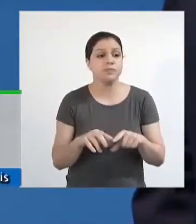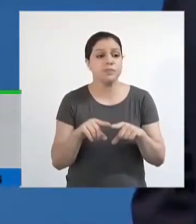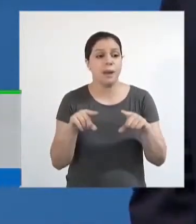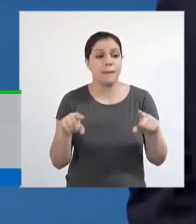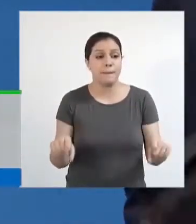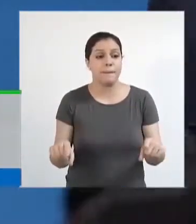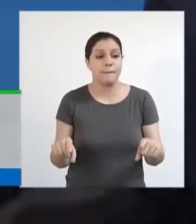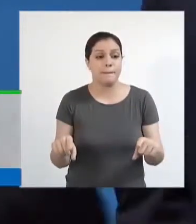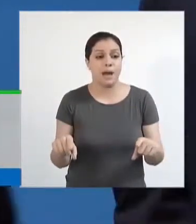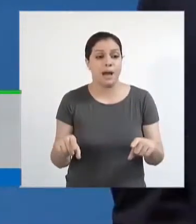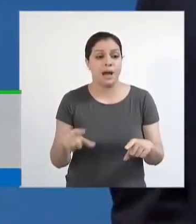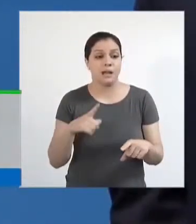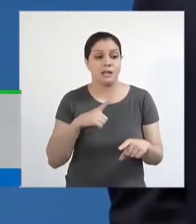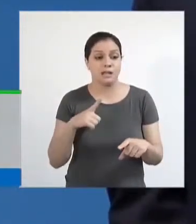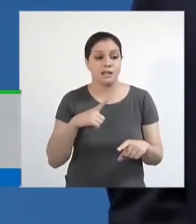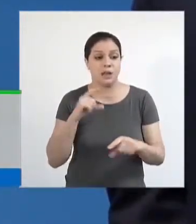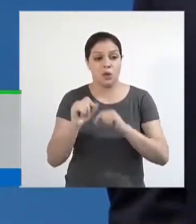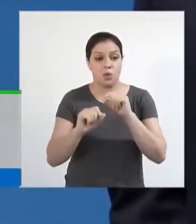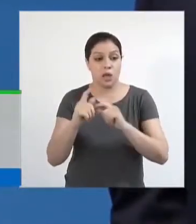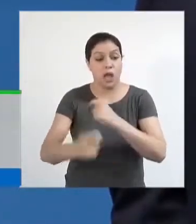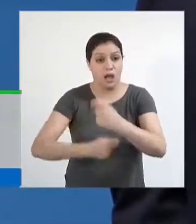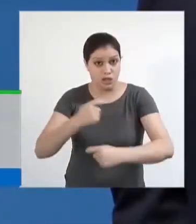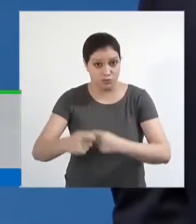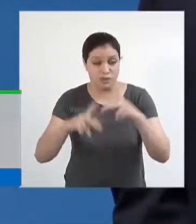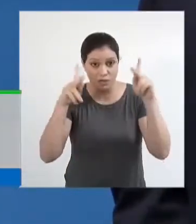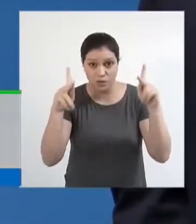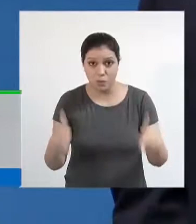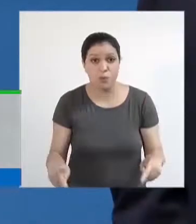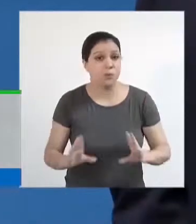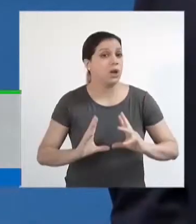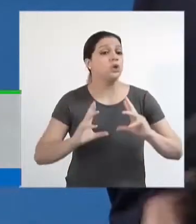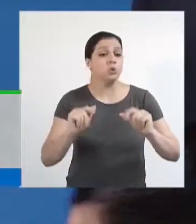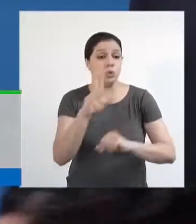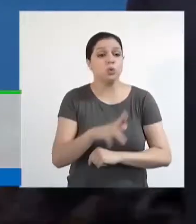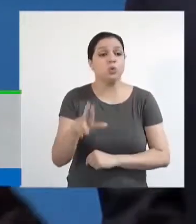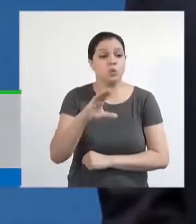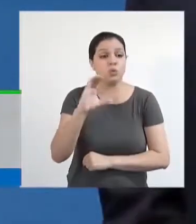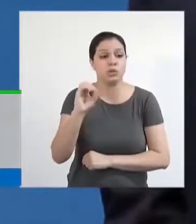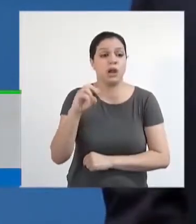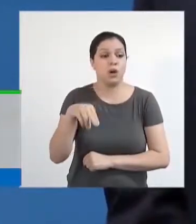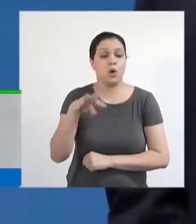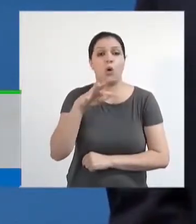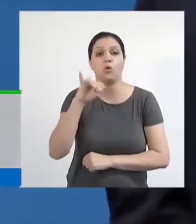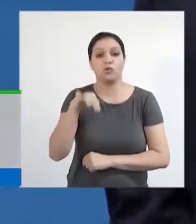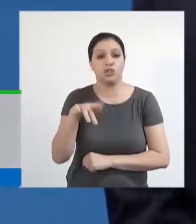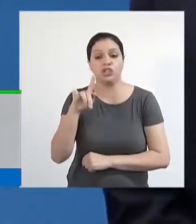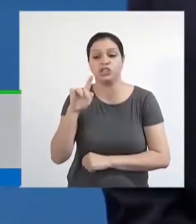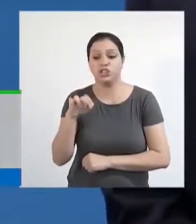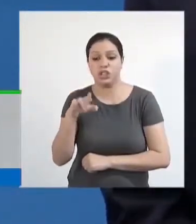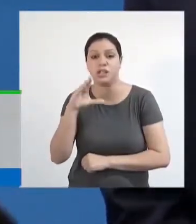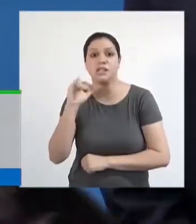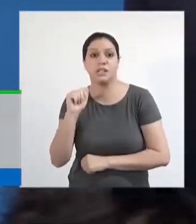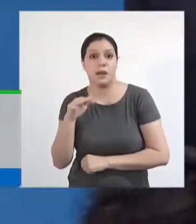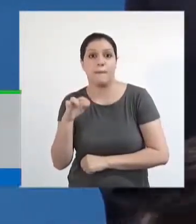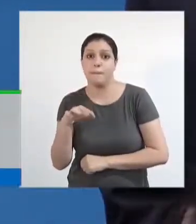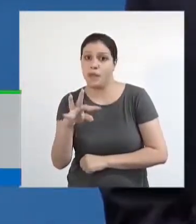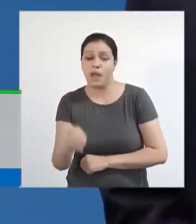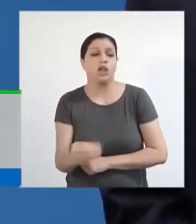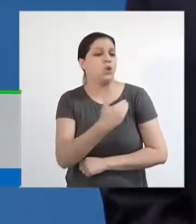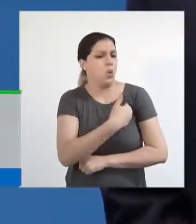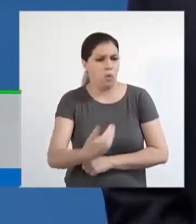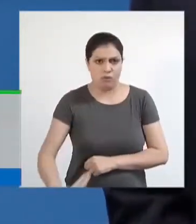pública muito utilizado por todos os governos que já passaram pelo país, muito utilizado por governadores,